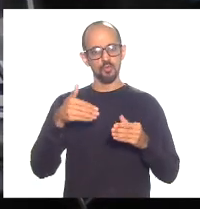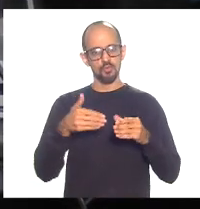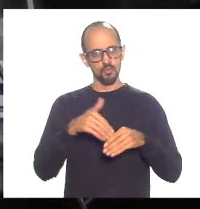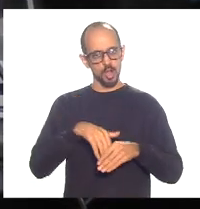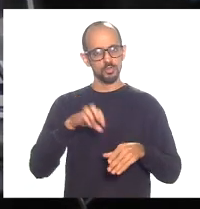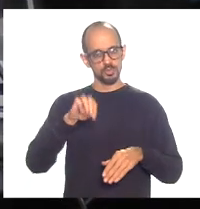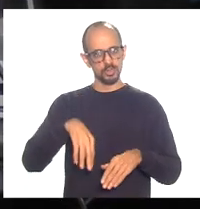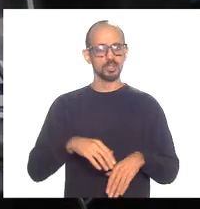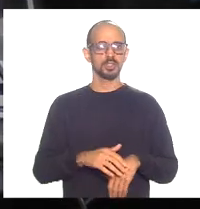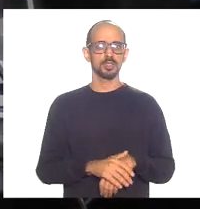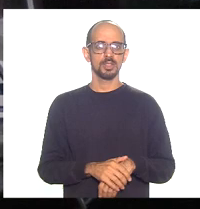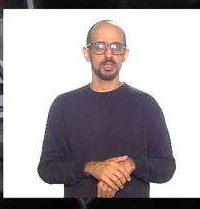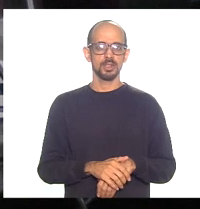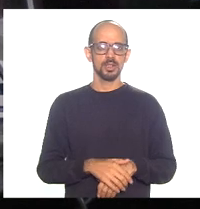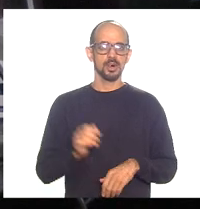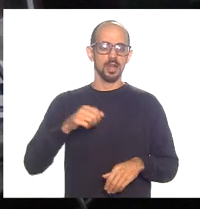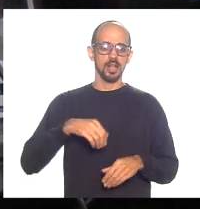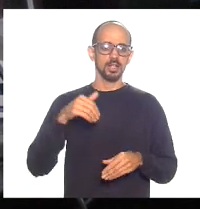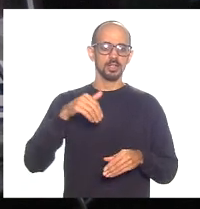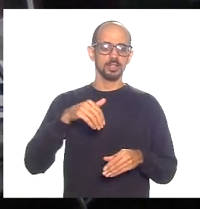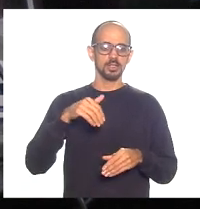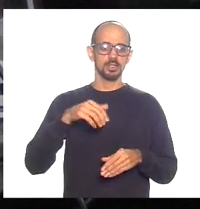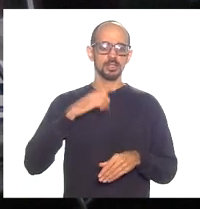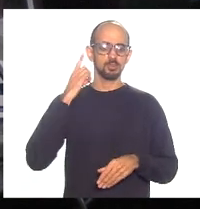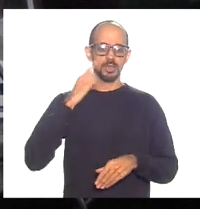favorável. Deputado Valdo Ceasa.